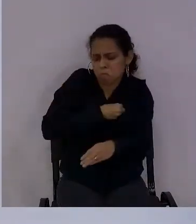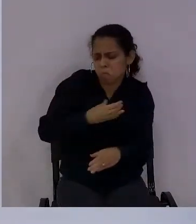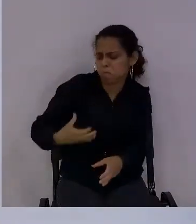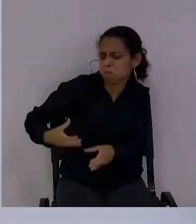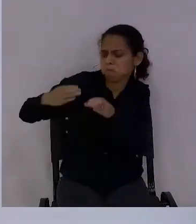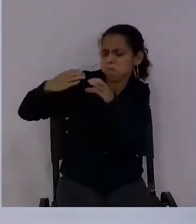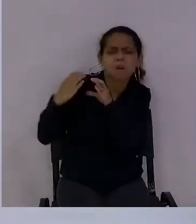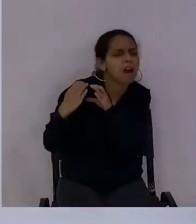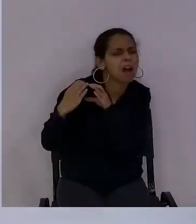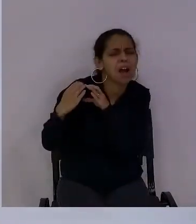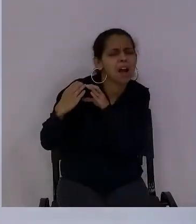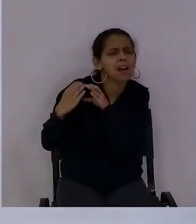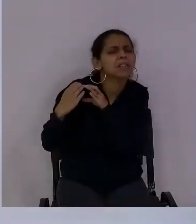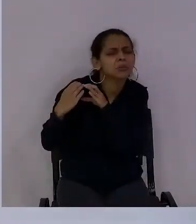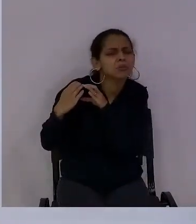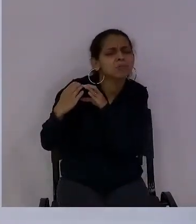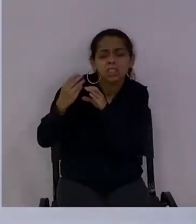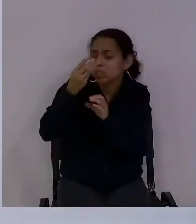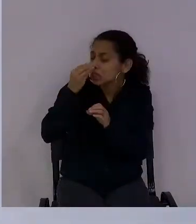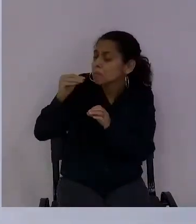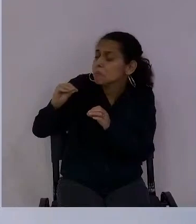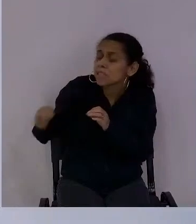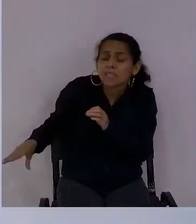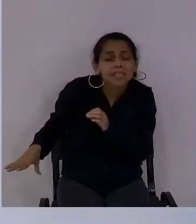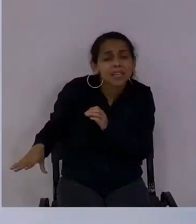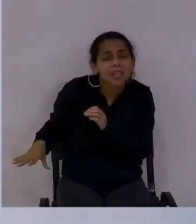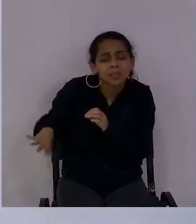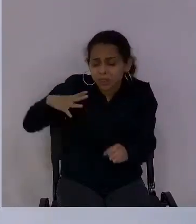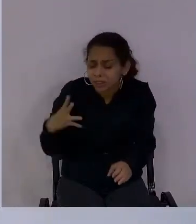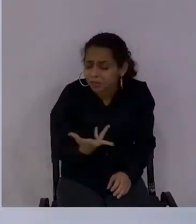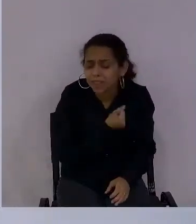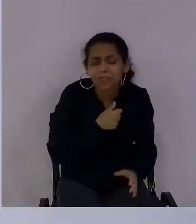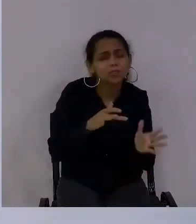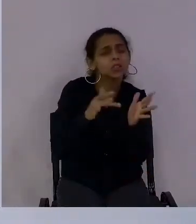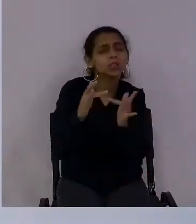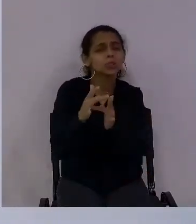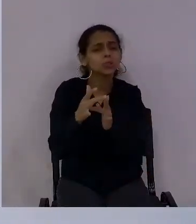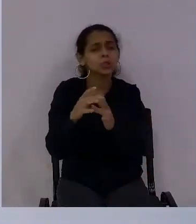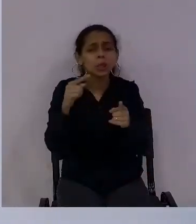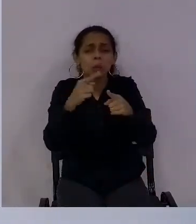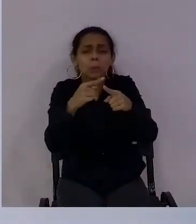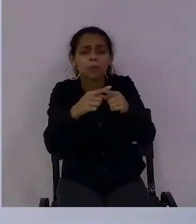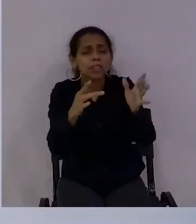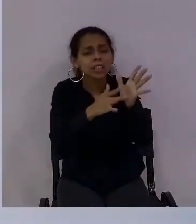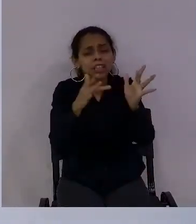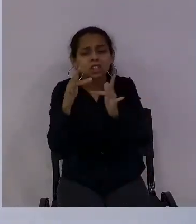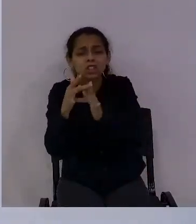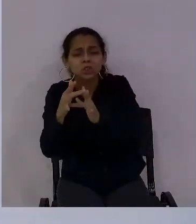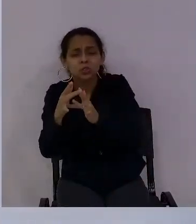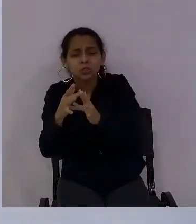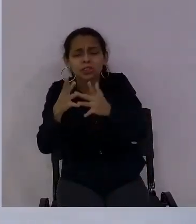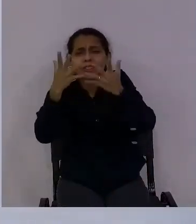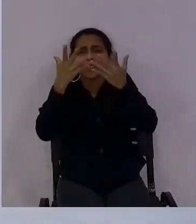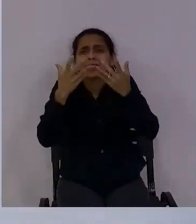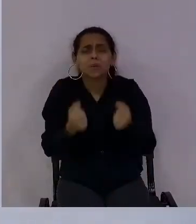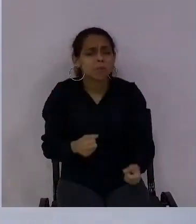Cristo fez. E o que Cristo fez? Ele levou sobre si as nossas dores, e o castigo que nos traz a paz estava sobre ele.